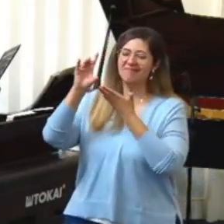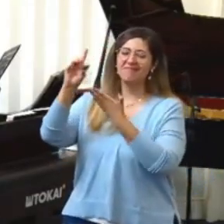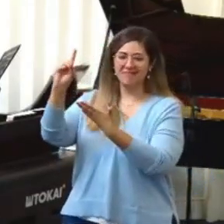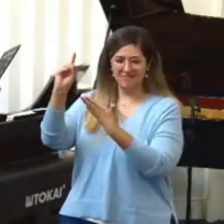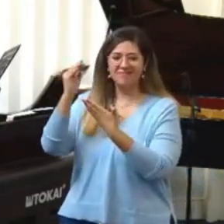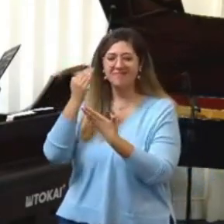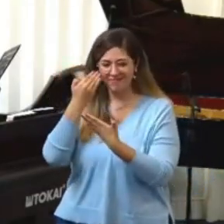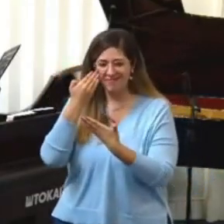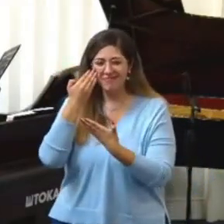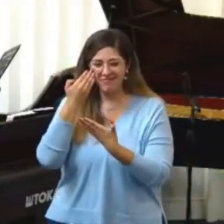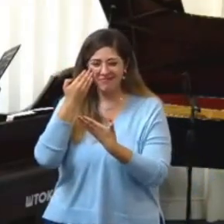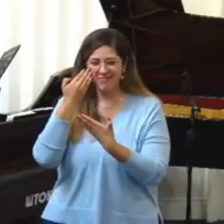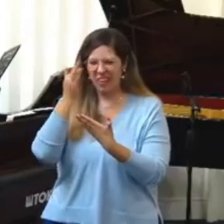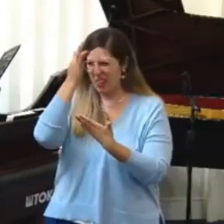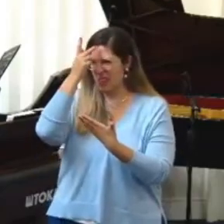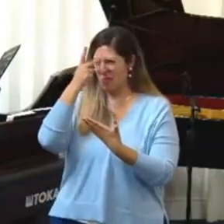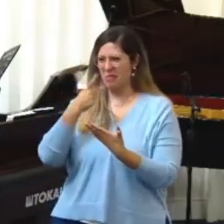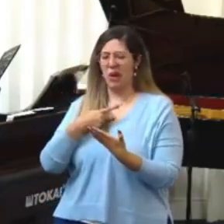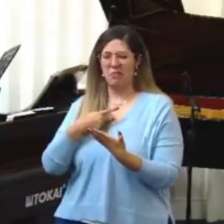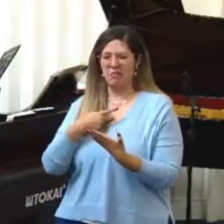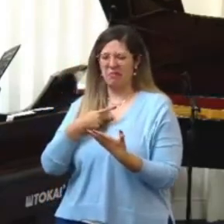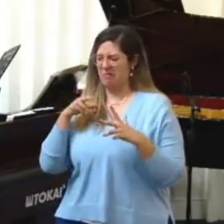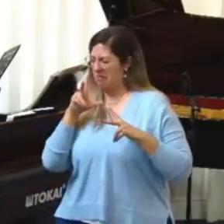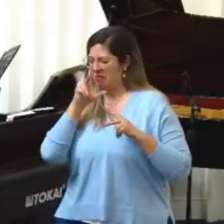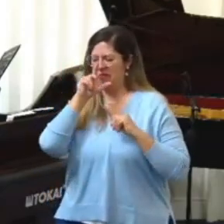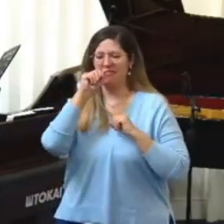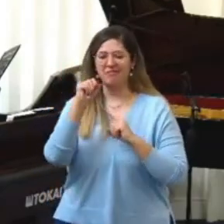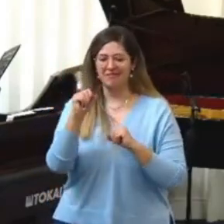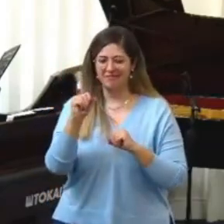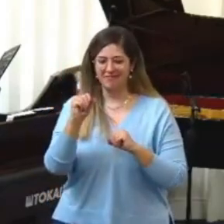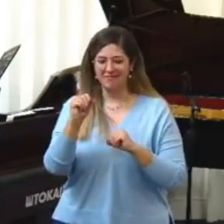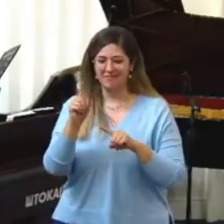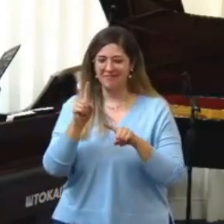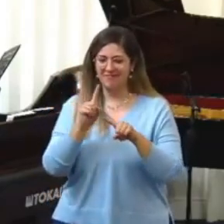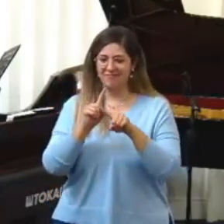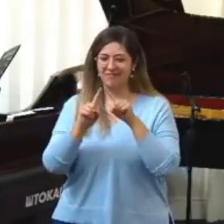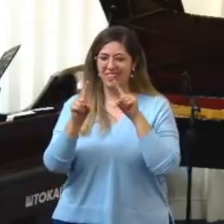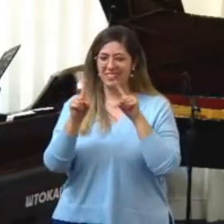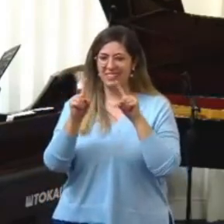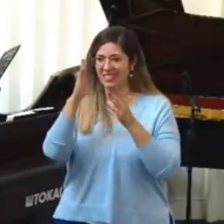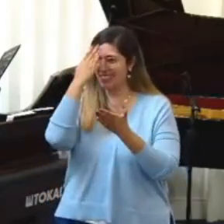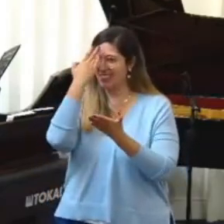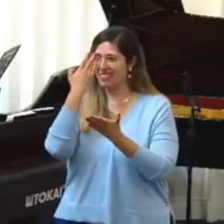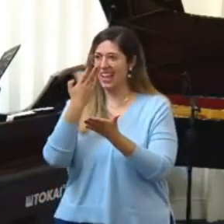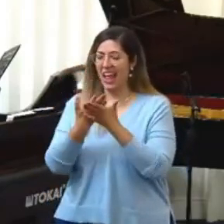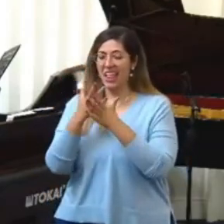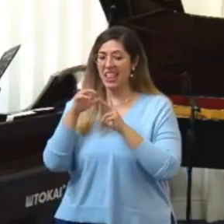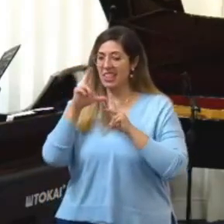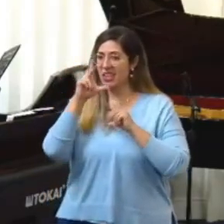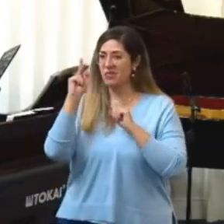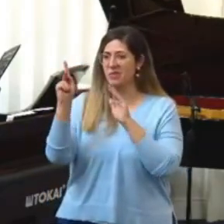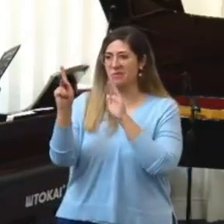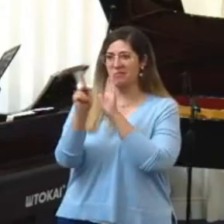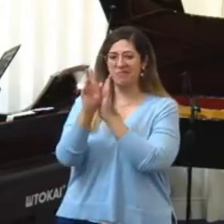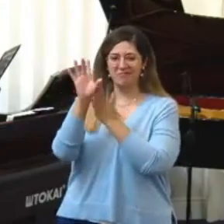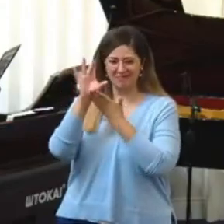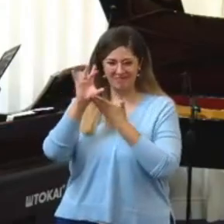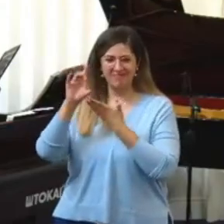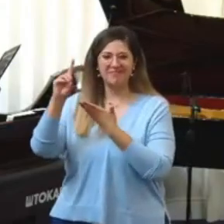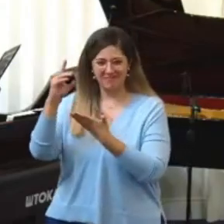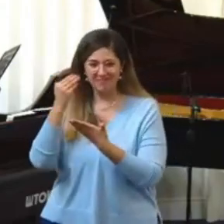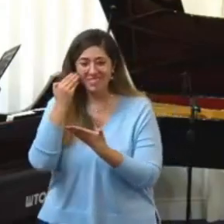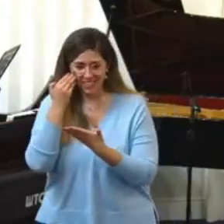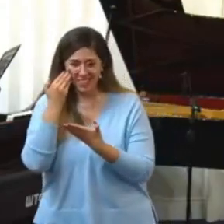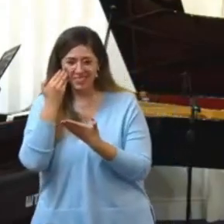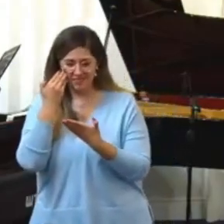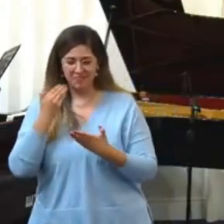pode ver a primeira passagem aqui e pensar coisas muito ruins de Sansão. Mas se eu levar você para Hebreus